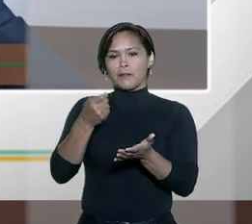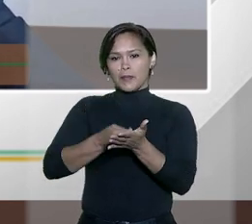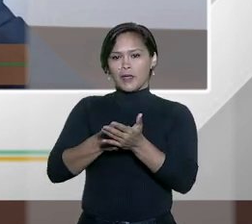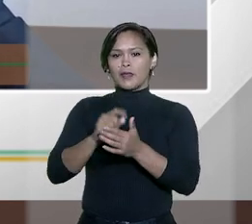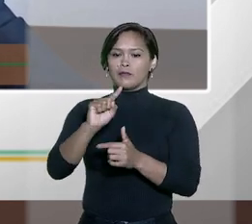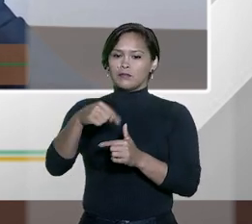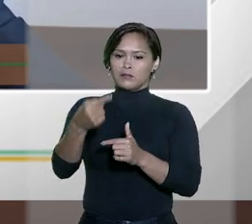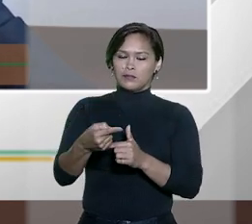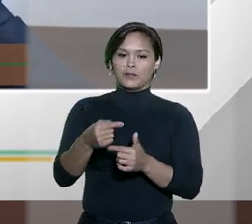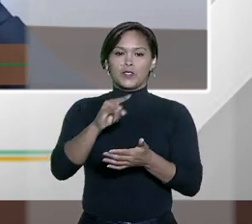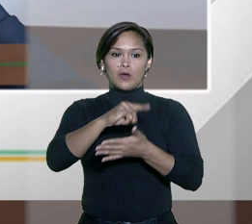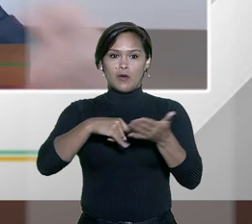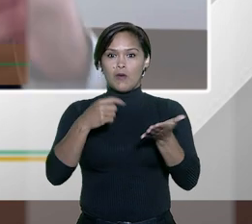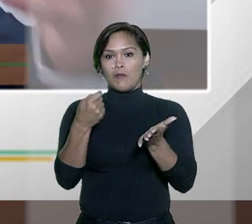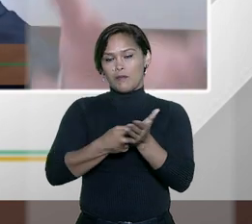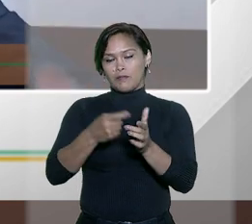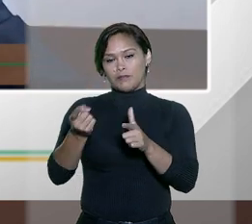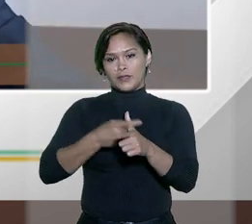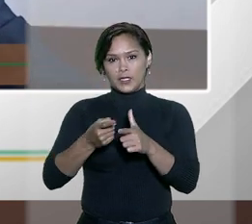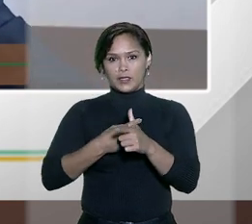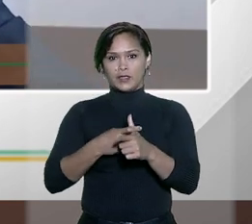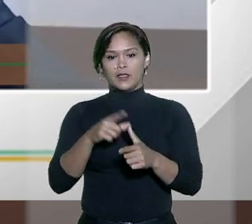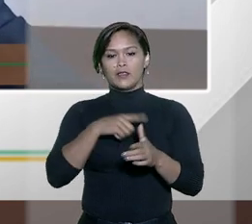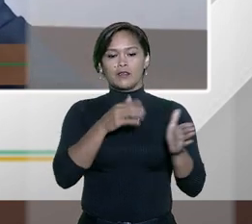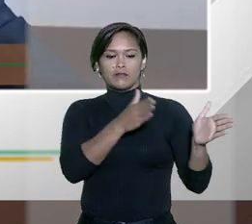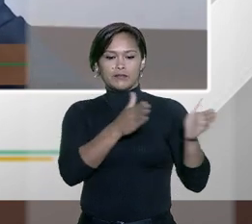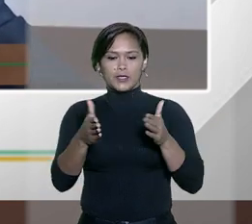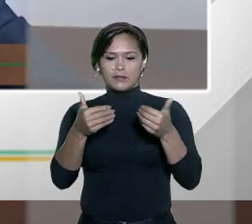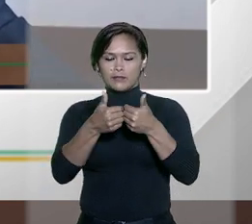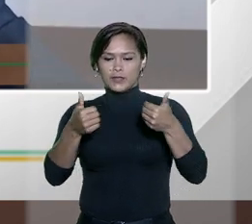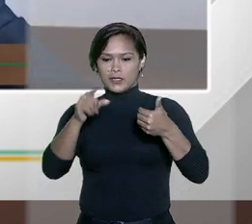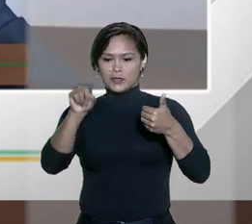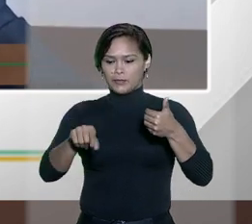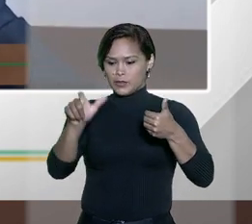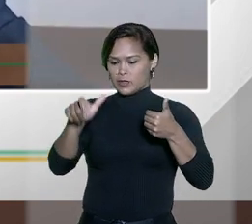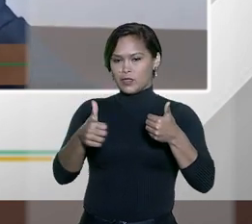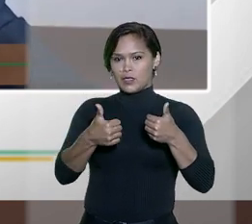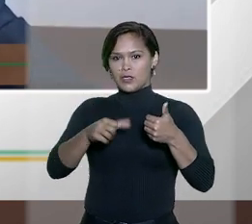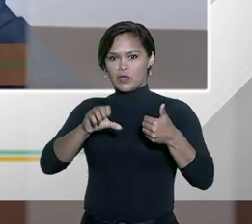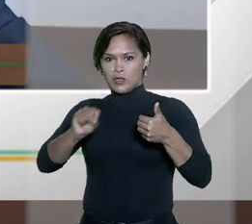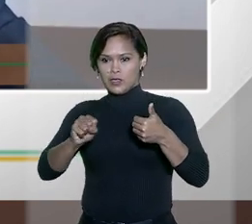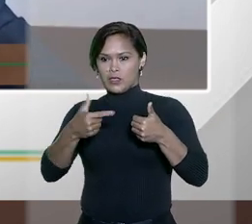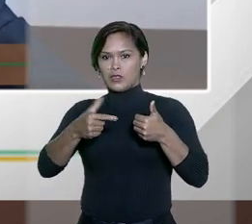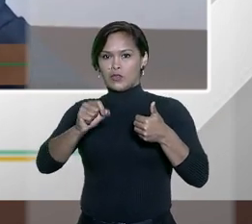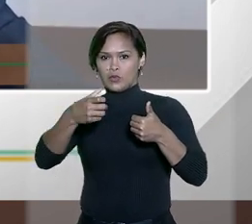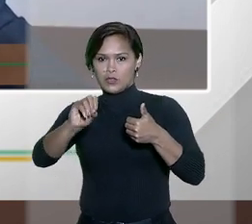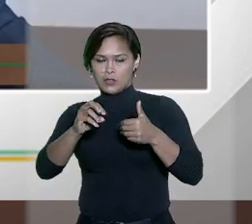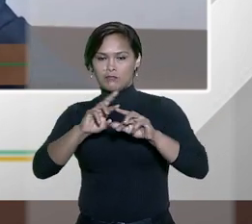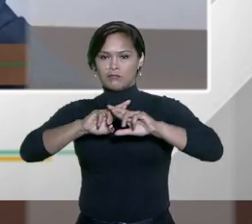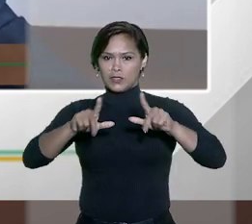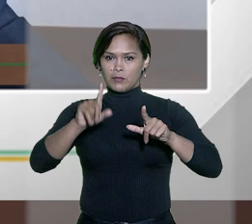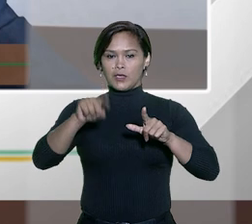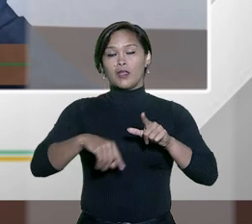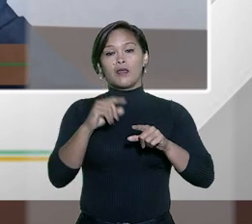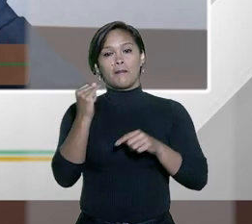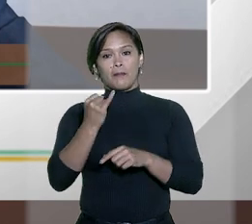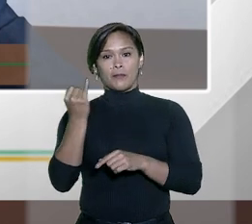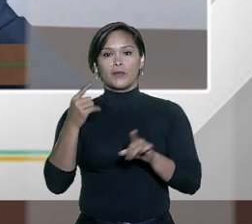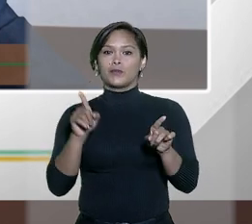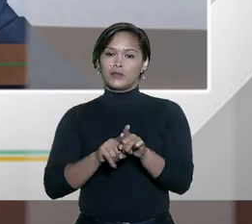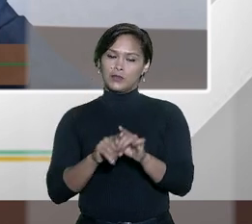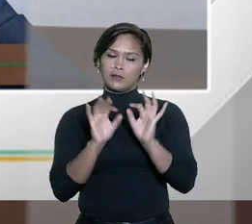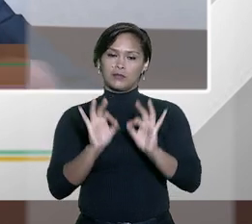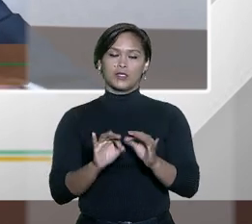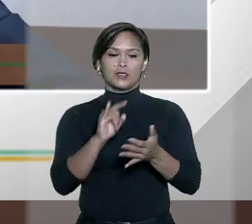para um precatório, né? Há uma separação desses valores. Então, é um aspecto importante também,